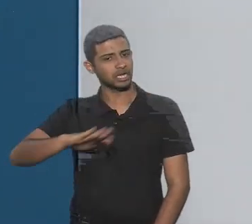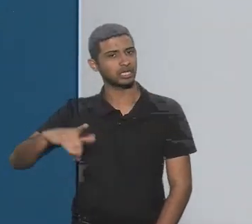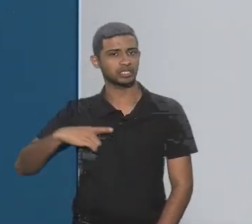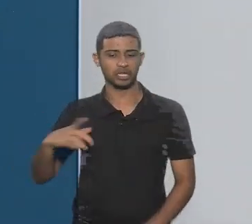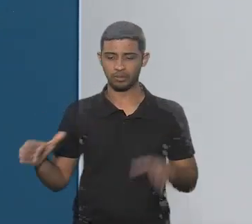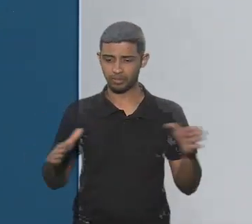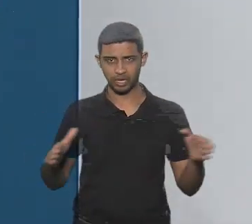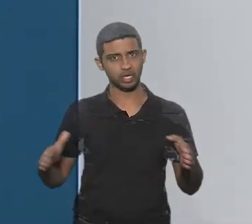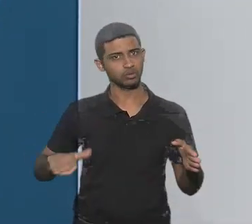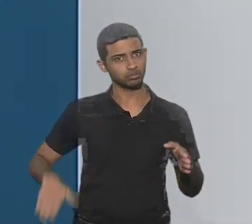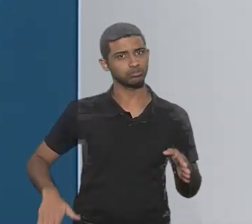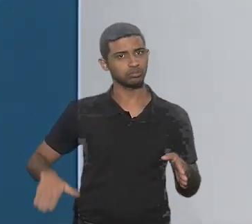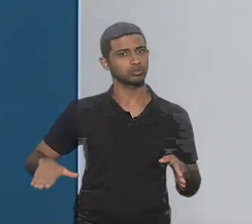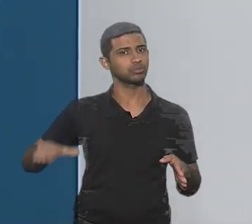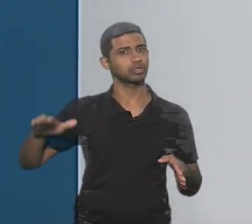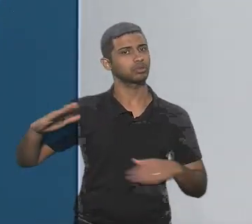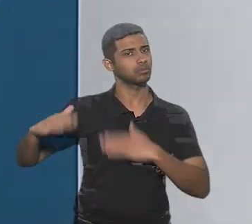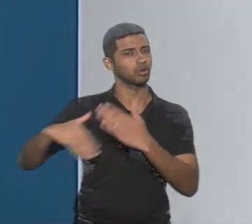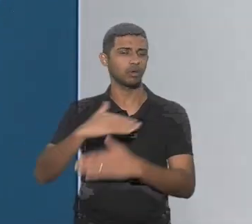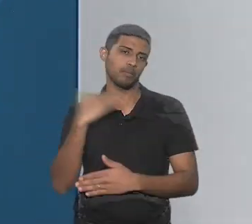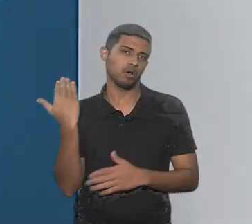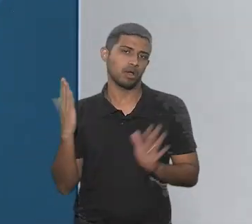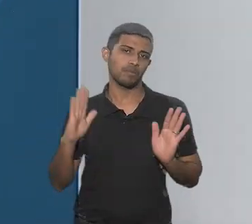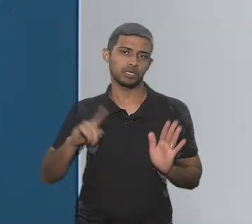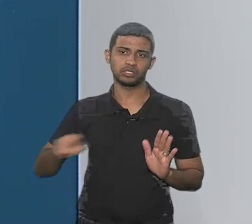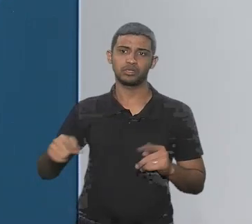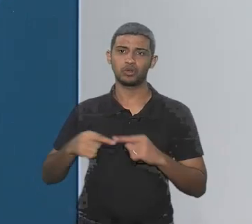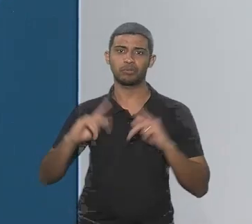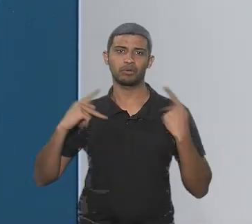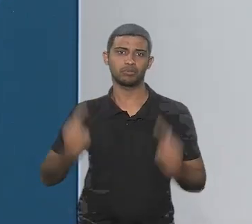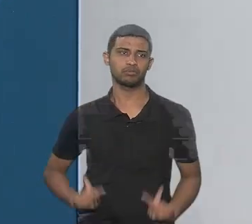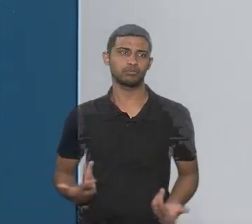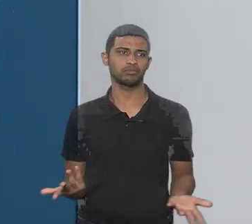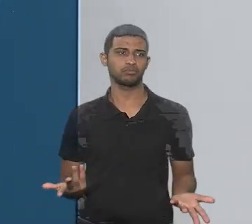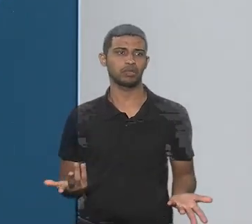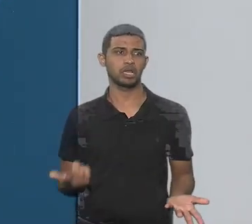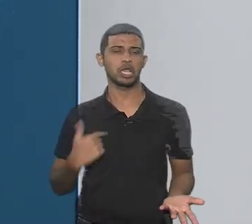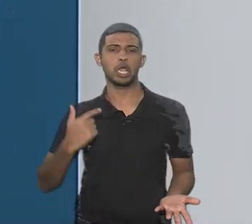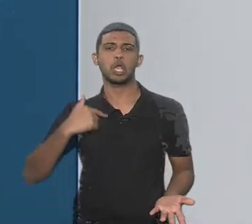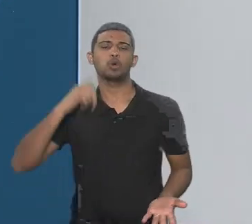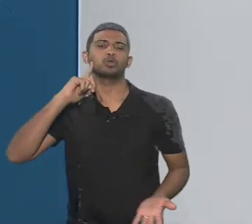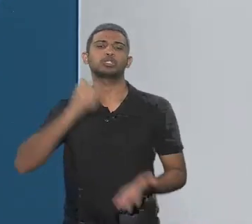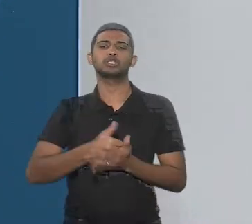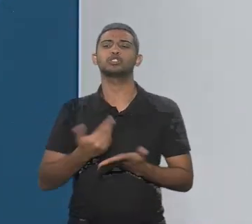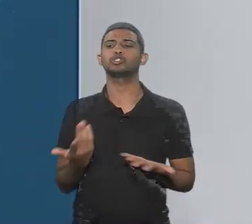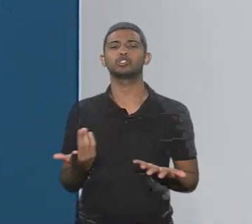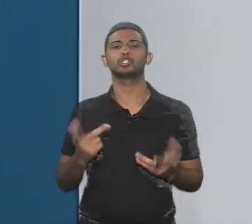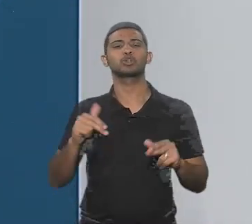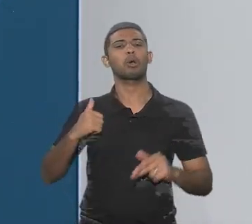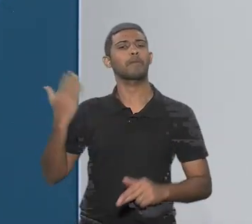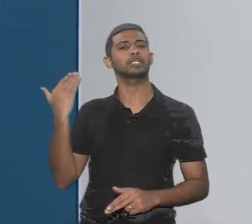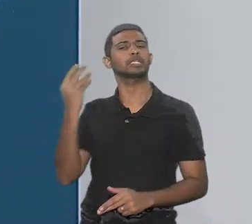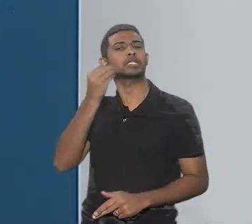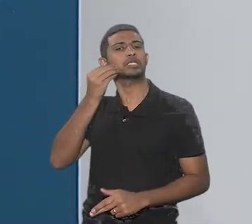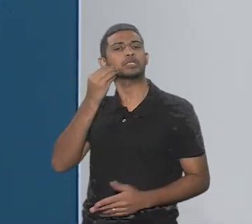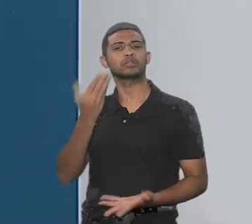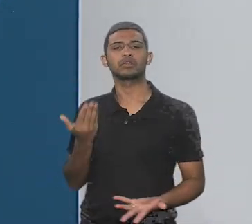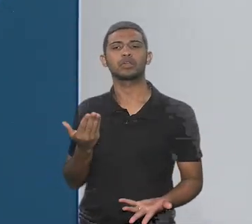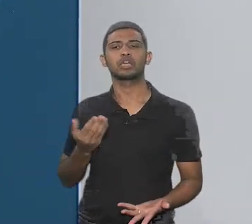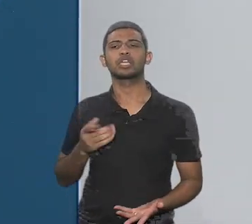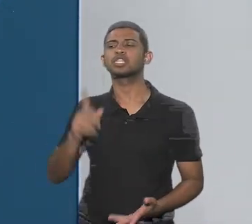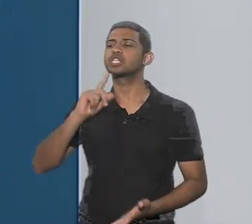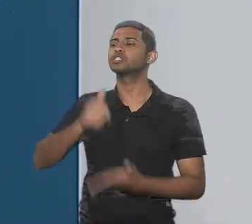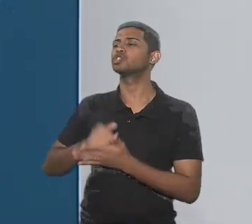vivem durante um período, mas são seres humanos, né? Porque se a gente começar a querer decidir, como foi tentado no